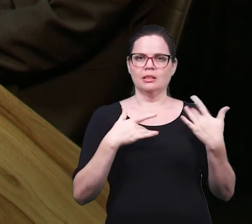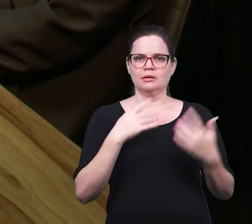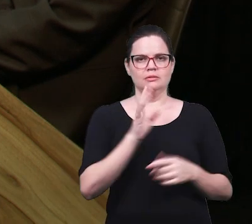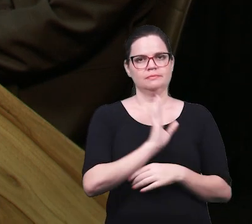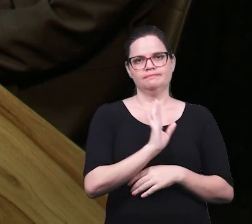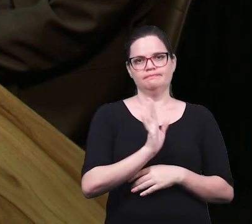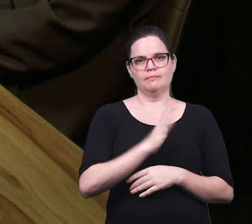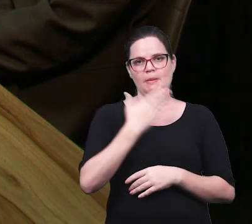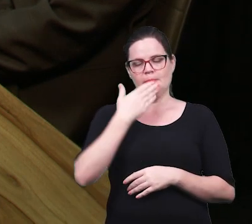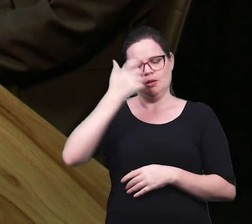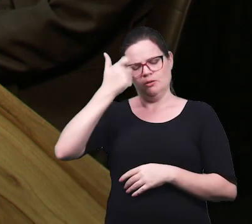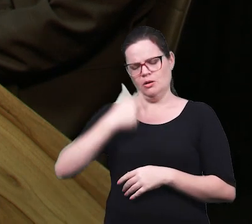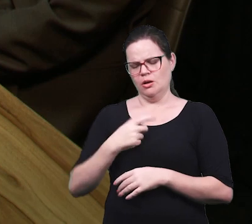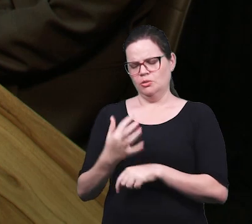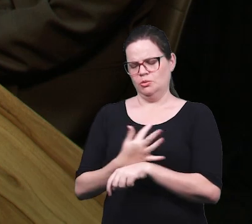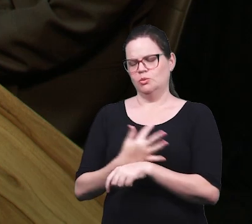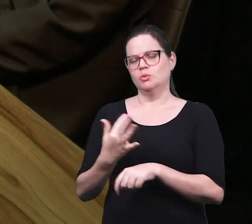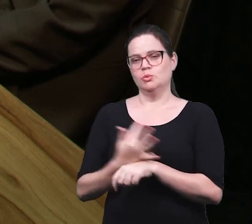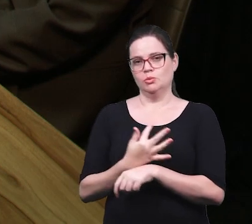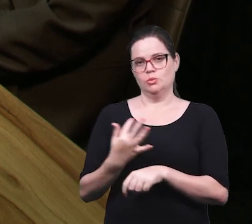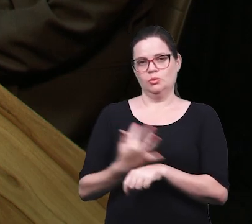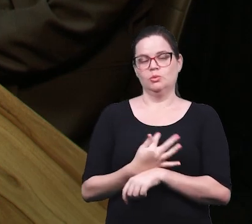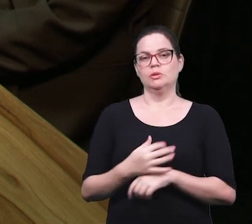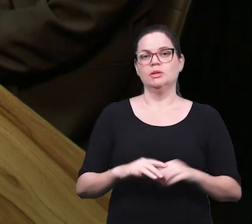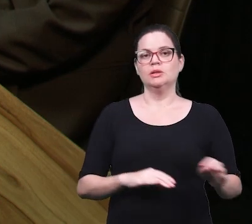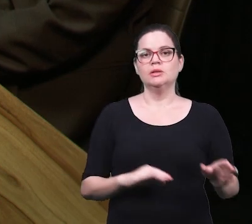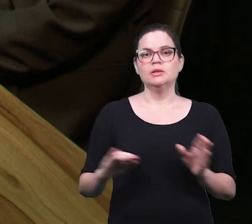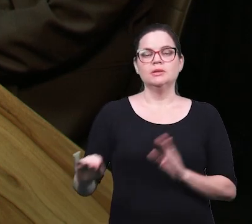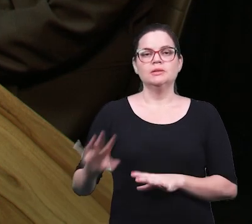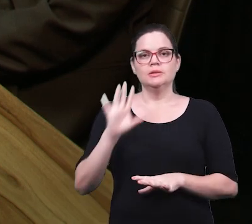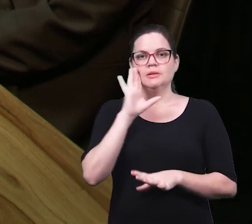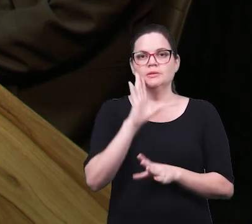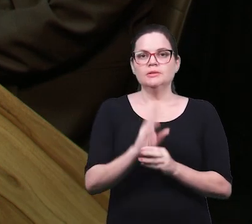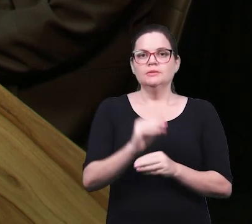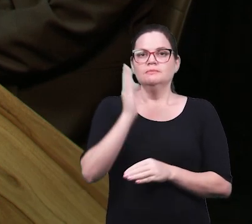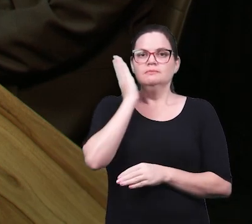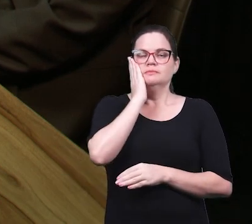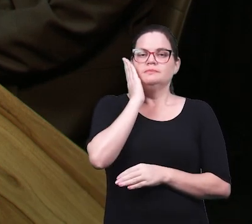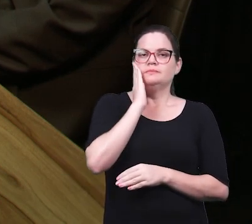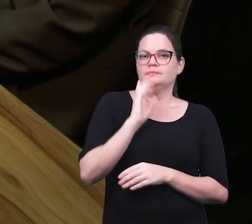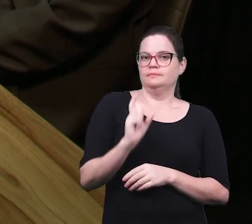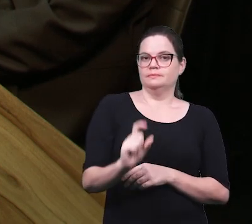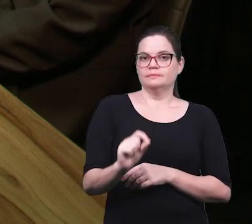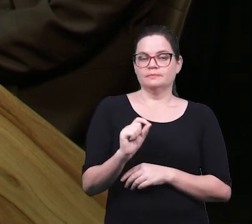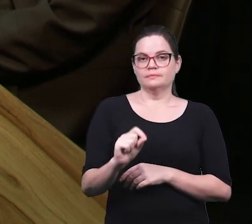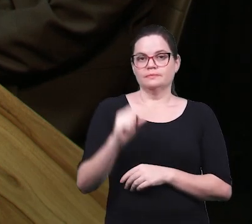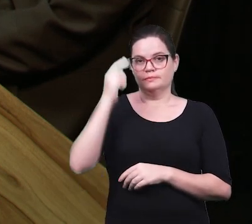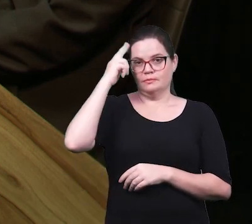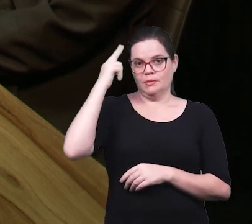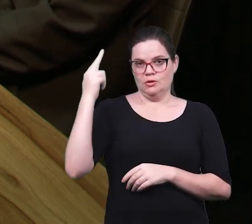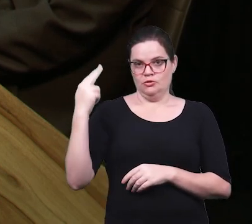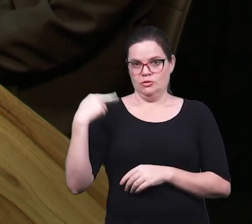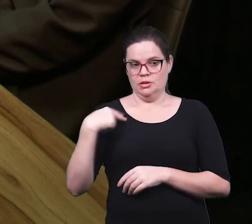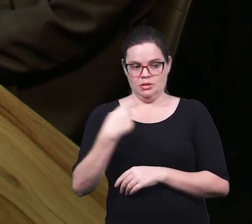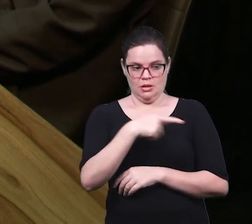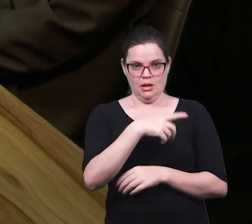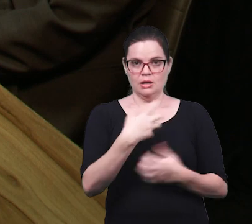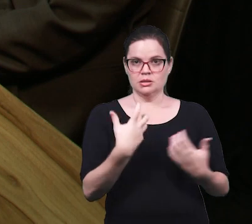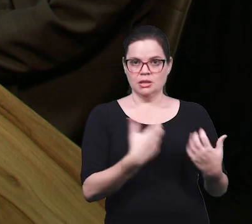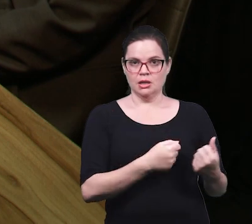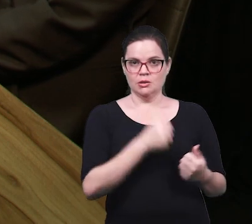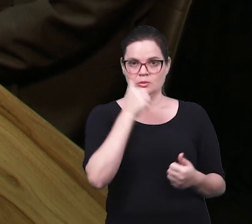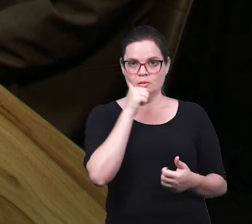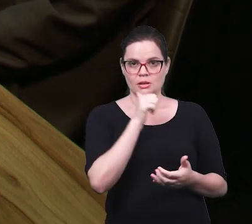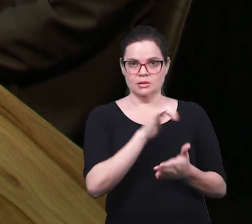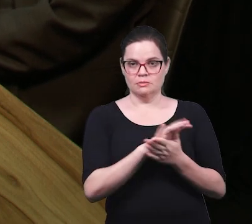Pastor Tiago, sabemos que José não cedeu à tentação, né?